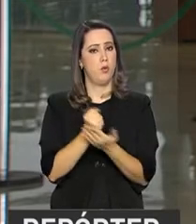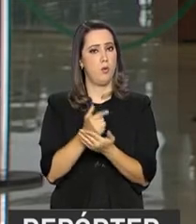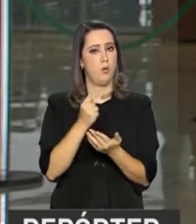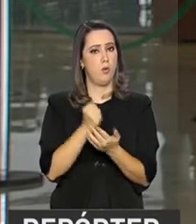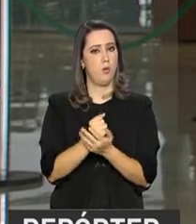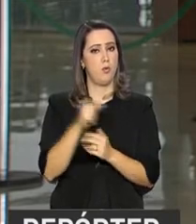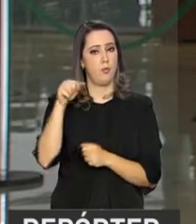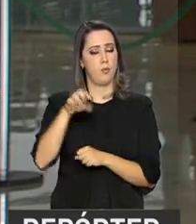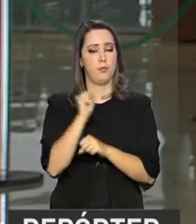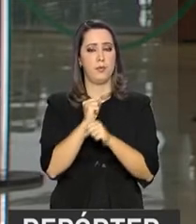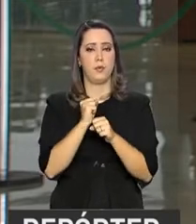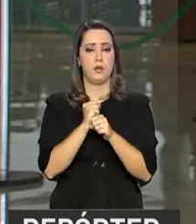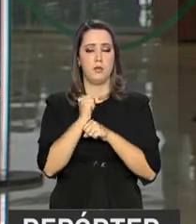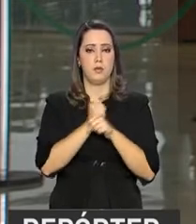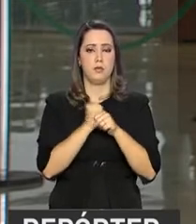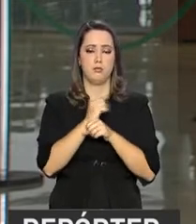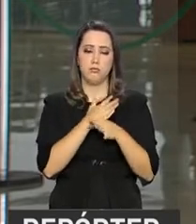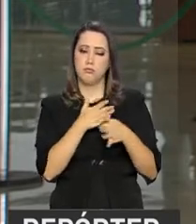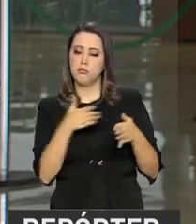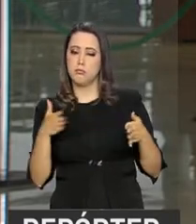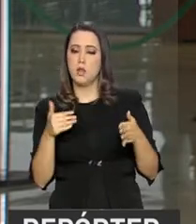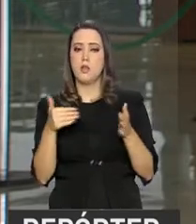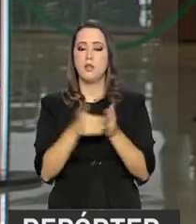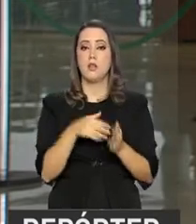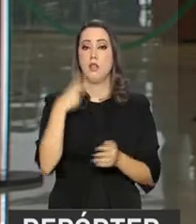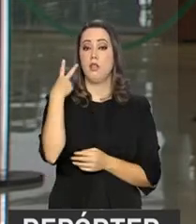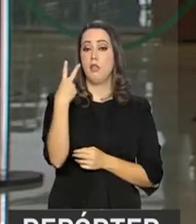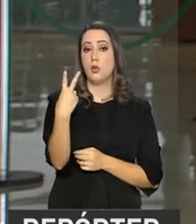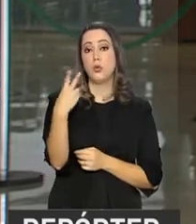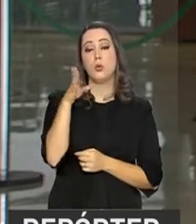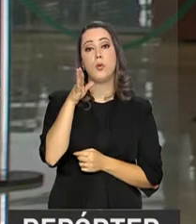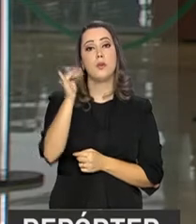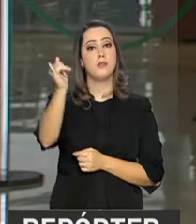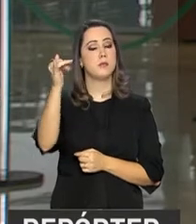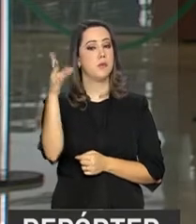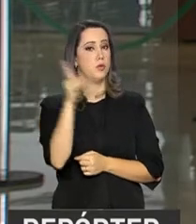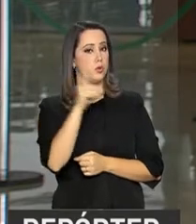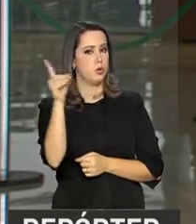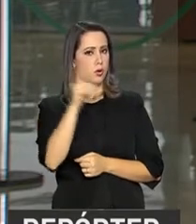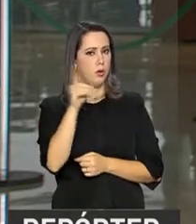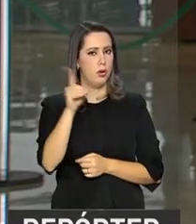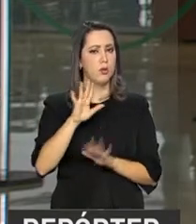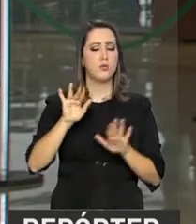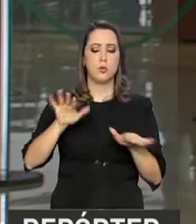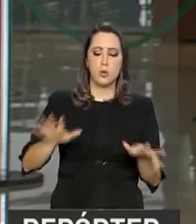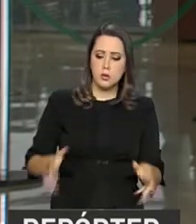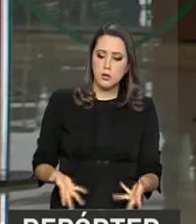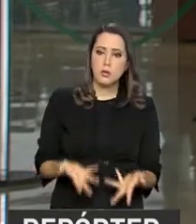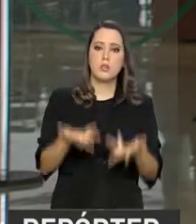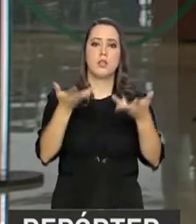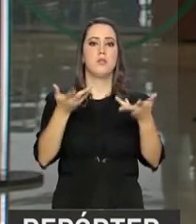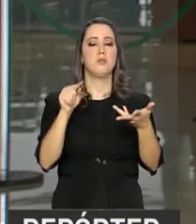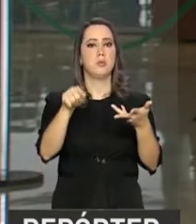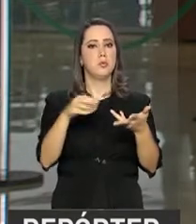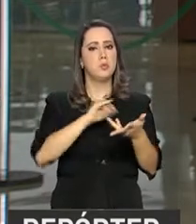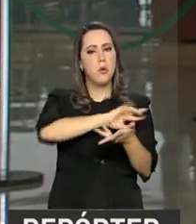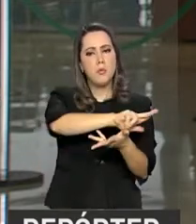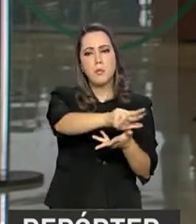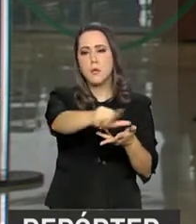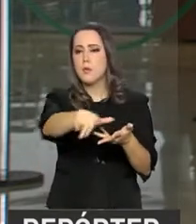neste período até dois bilhões e meio de dólares o que acaba gerando um efeito multiplicador